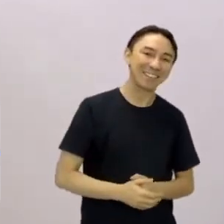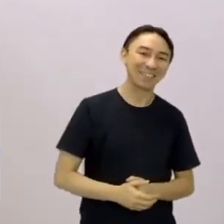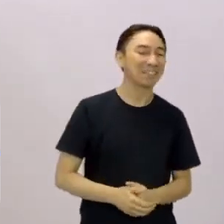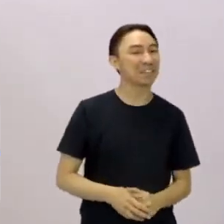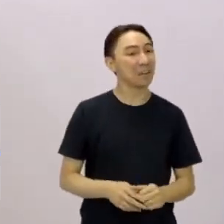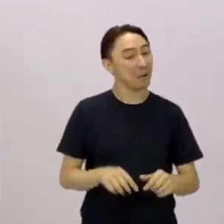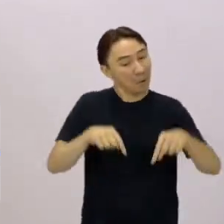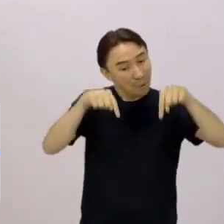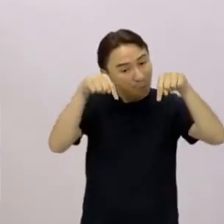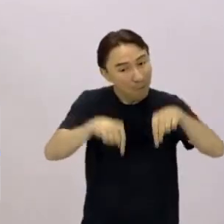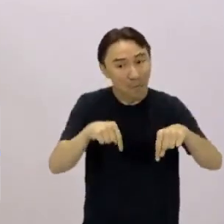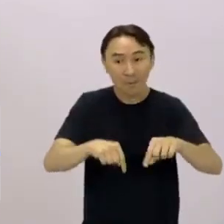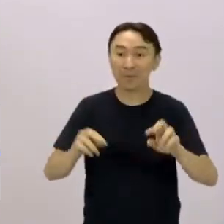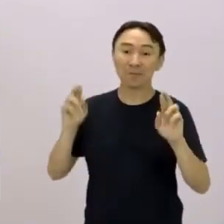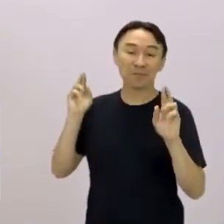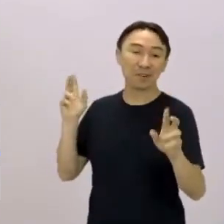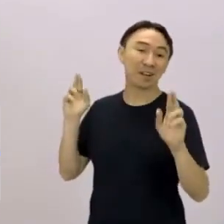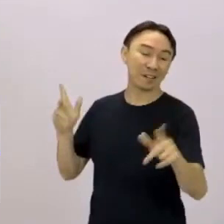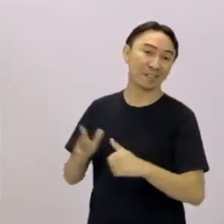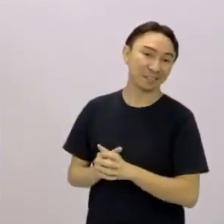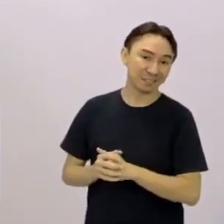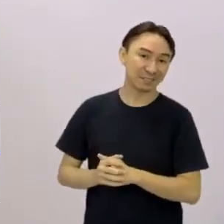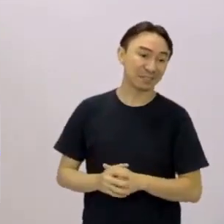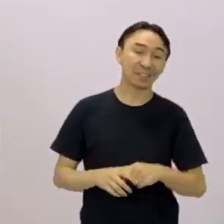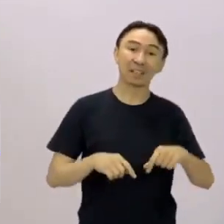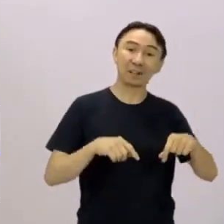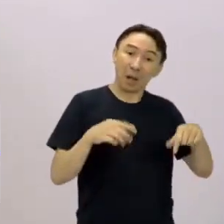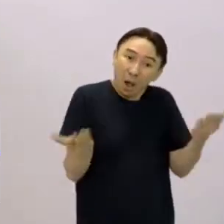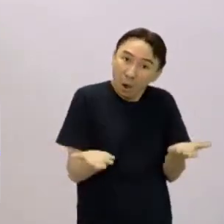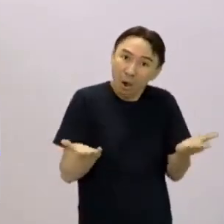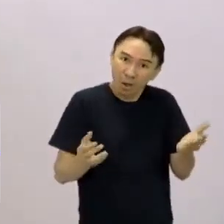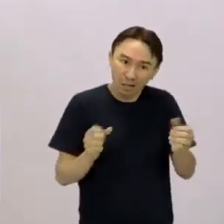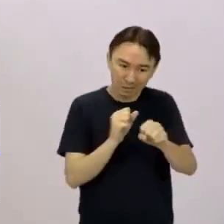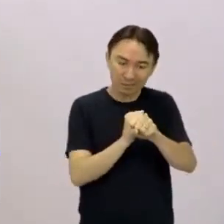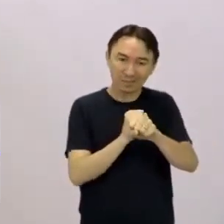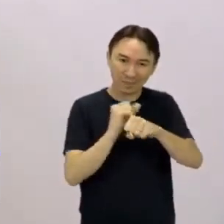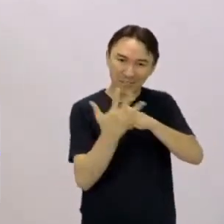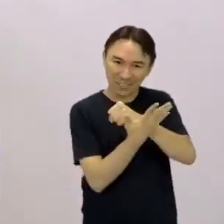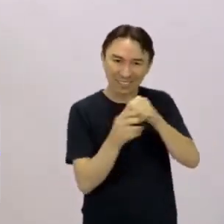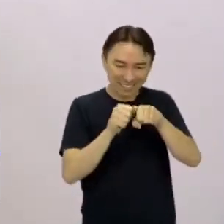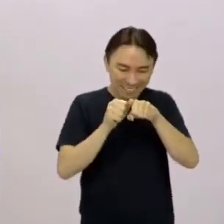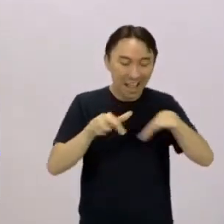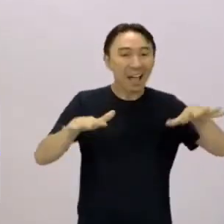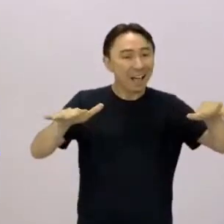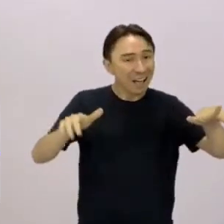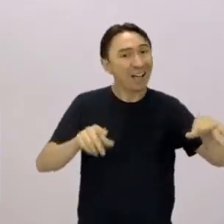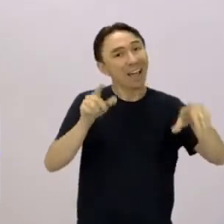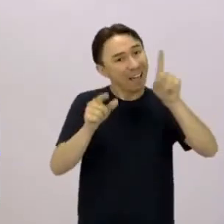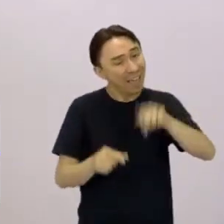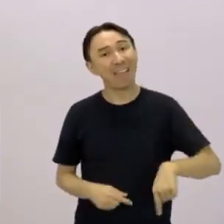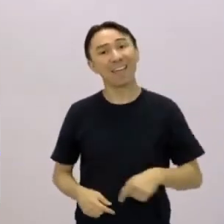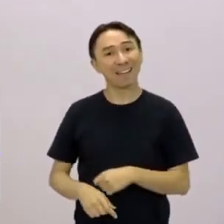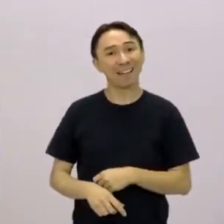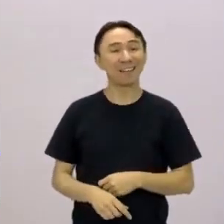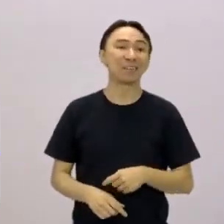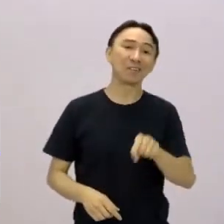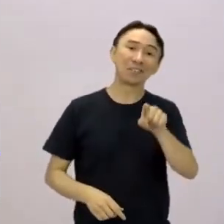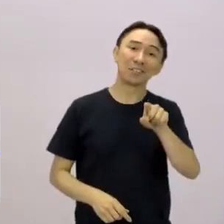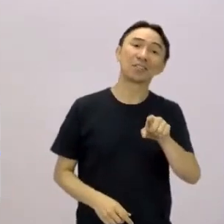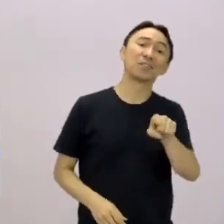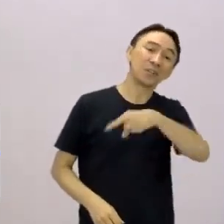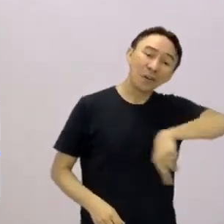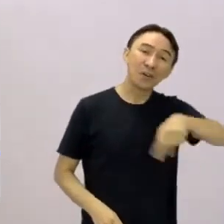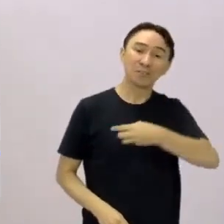a pandemia, ocorreram dentro desse ambiente. Então quer dizer que a gente também tem uma vida online, né? Ela não é apenas